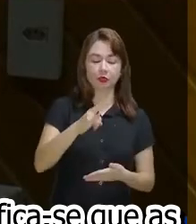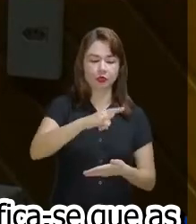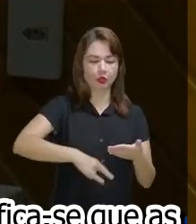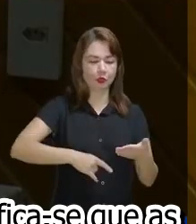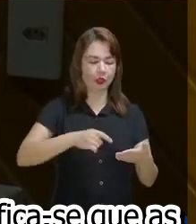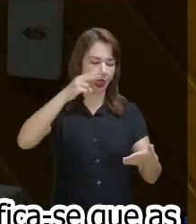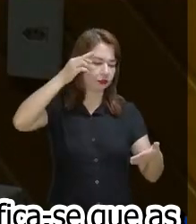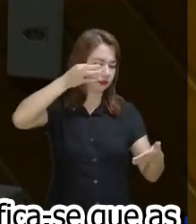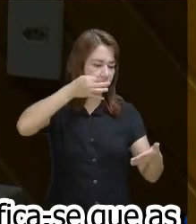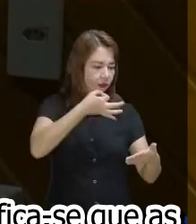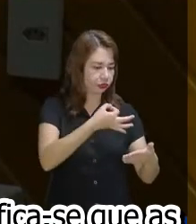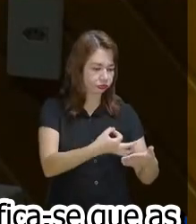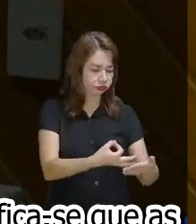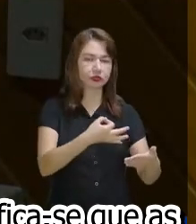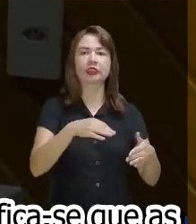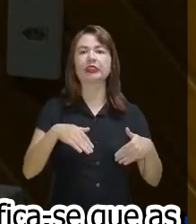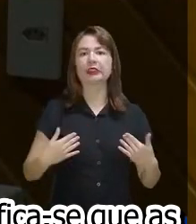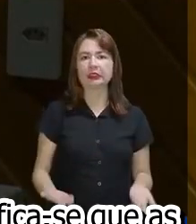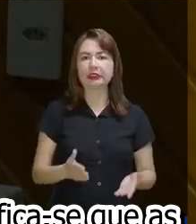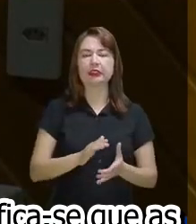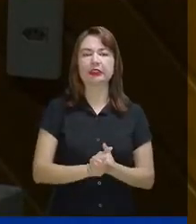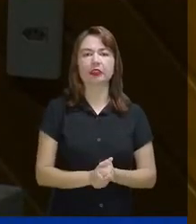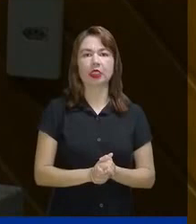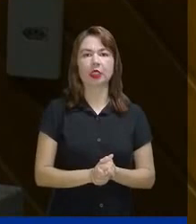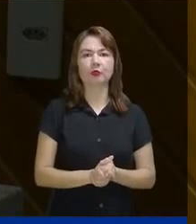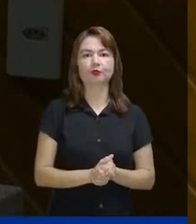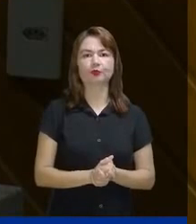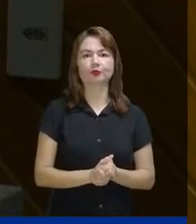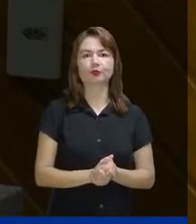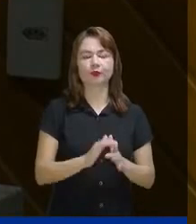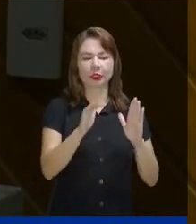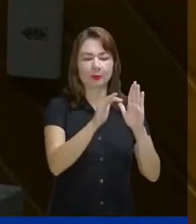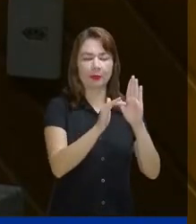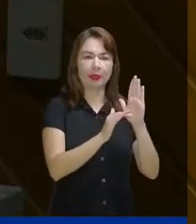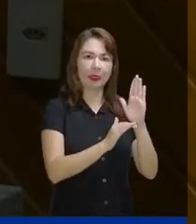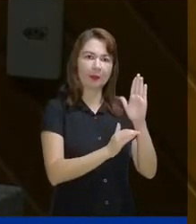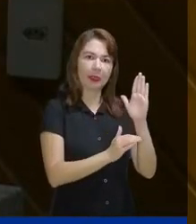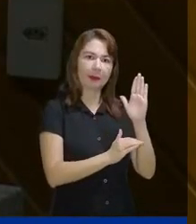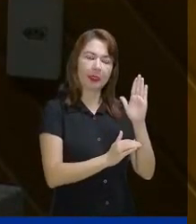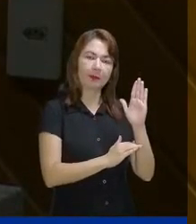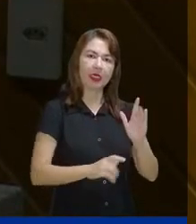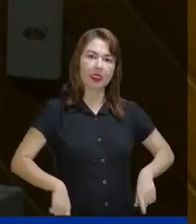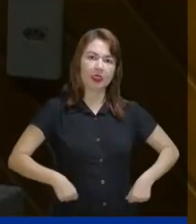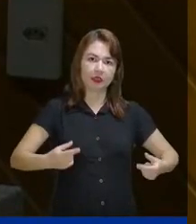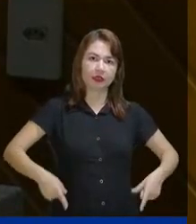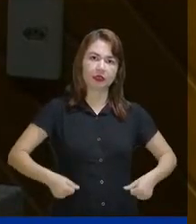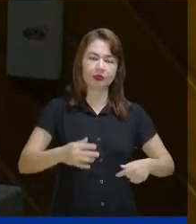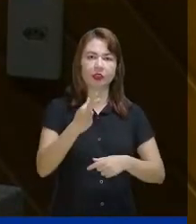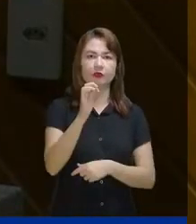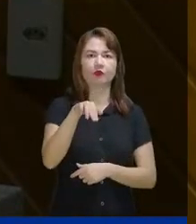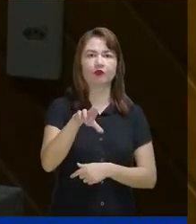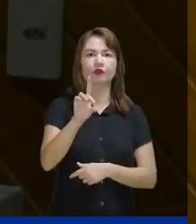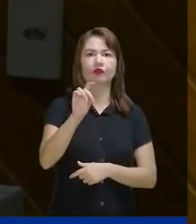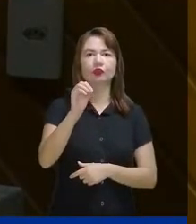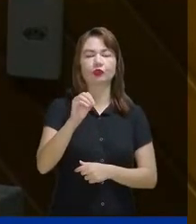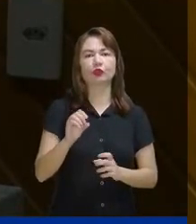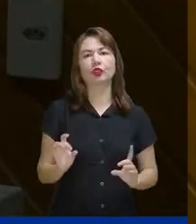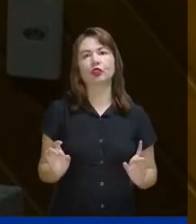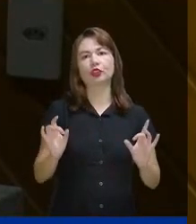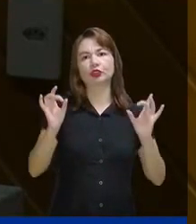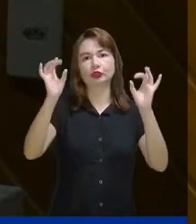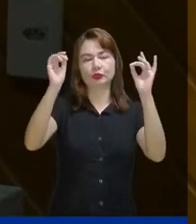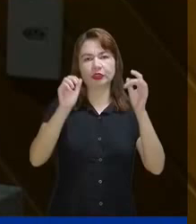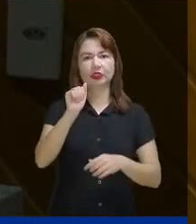documentação apresentada pela candidata, verifica-se que as seguintes despesas registradas e efetuadas com recurso do Fundo Especial: